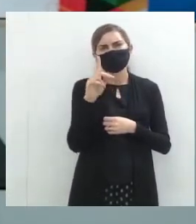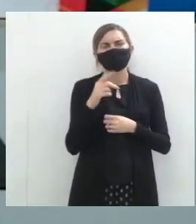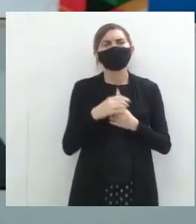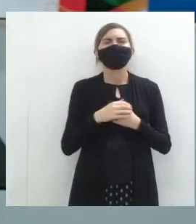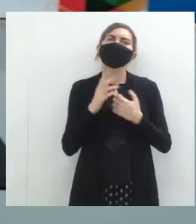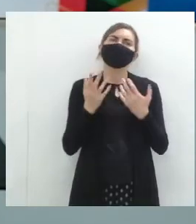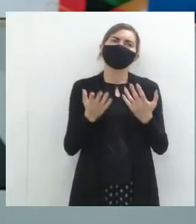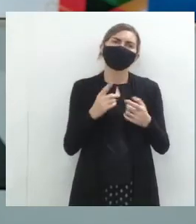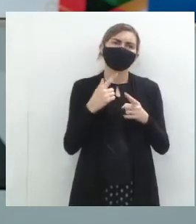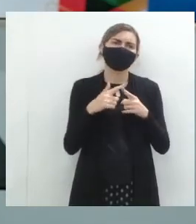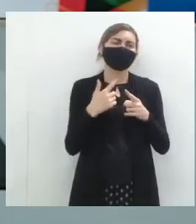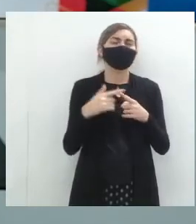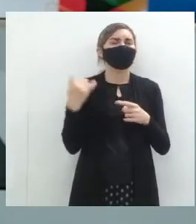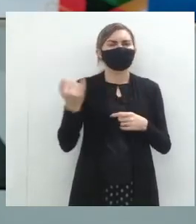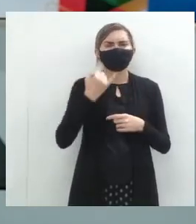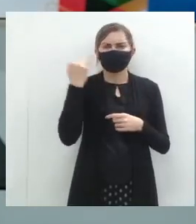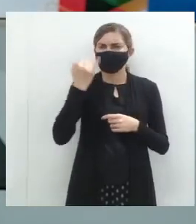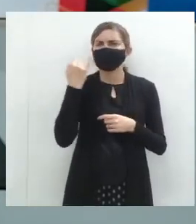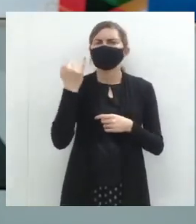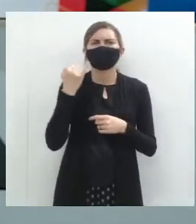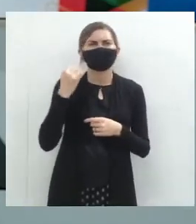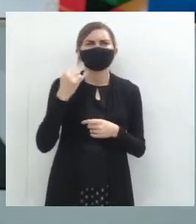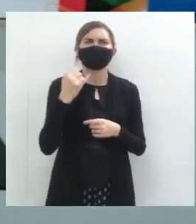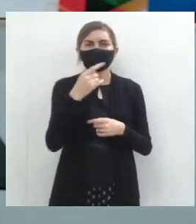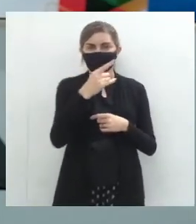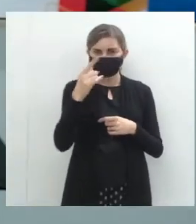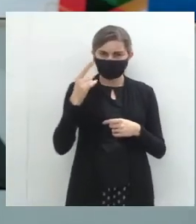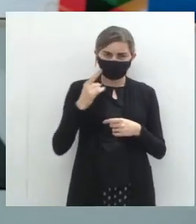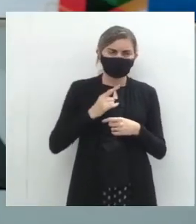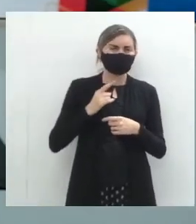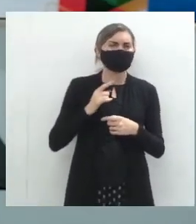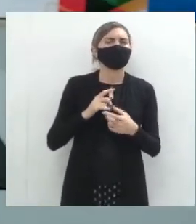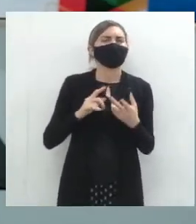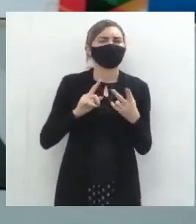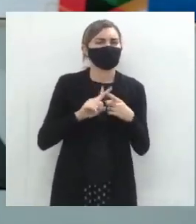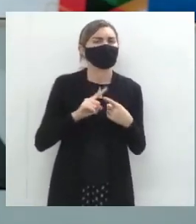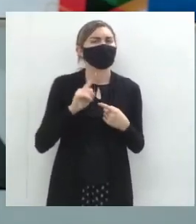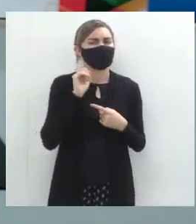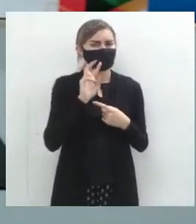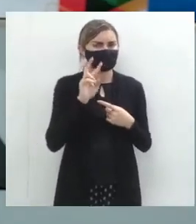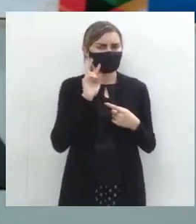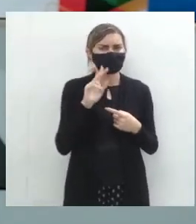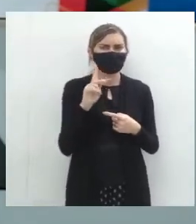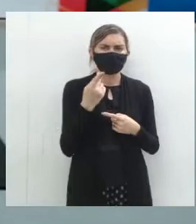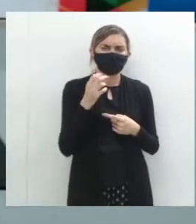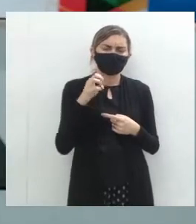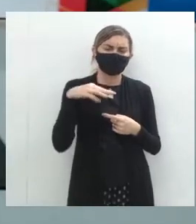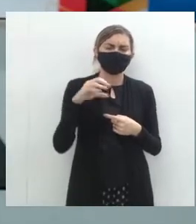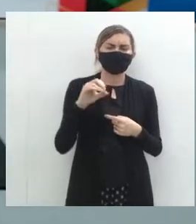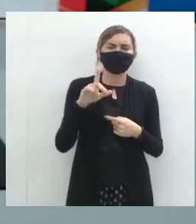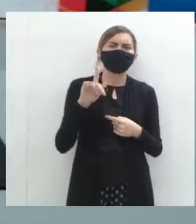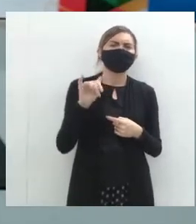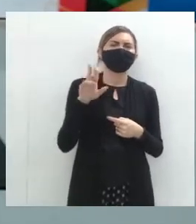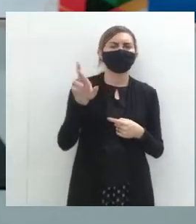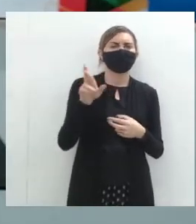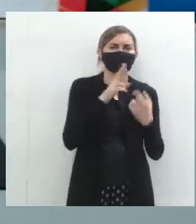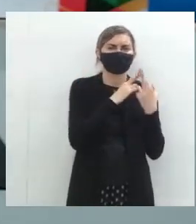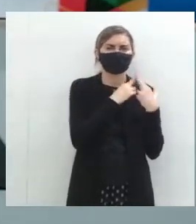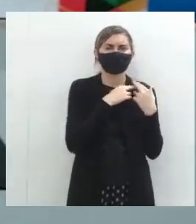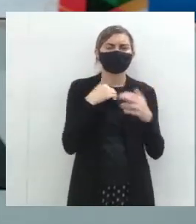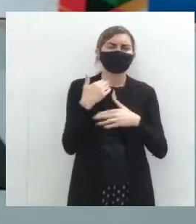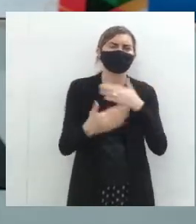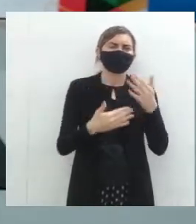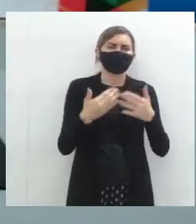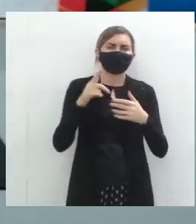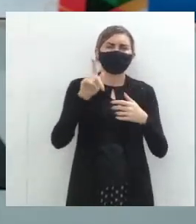tá? E por que é importante eu trabalhar com a hemoglobina? Lembrem que a hemoglobina... Lembrem que a danada da hemoglobina ela é responsável pelo transporte